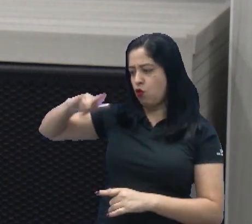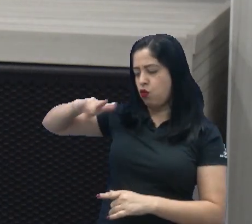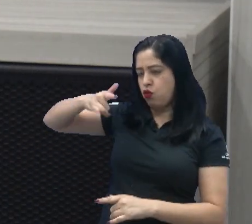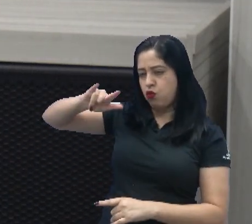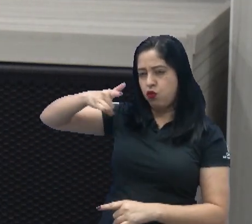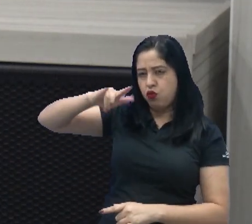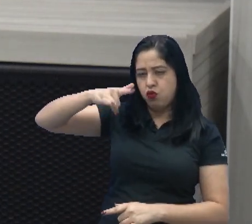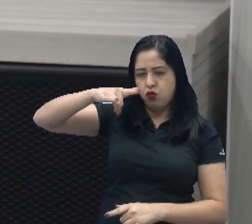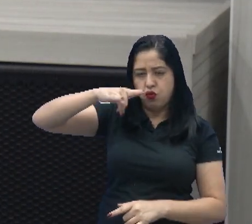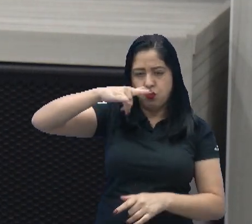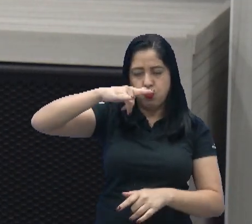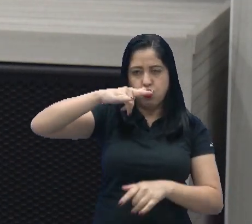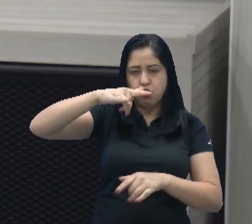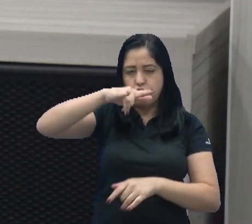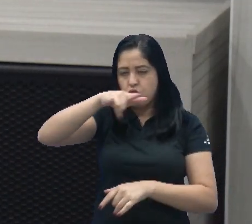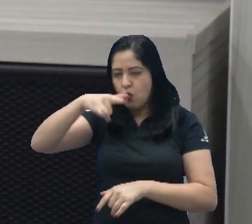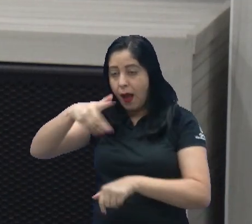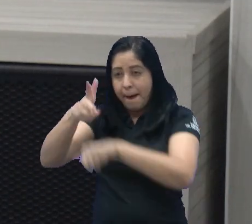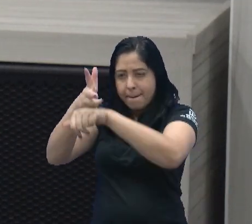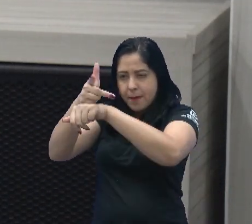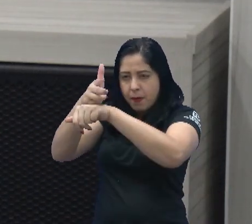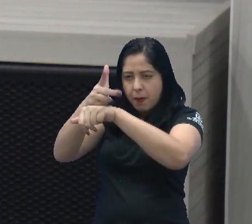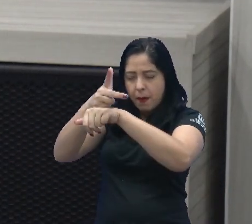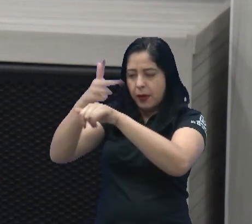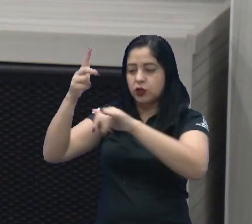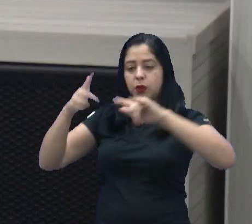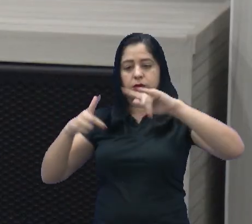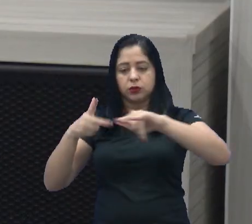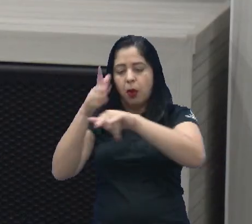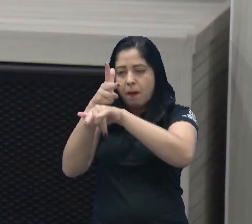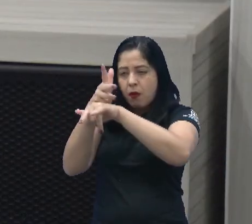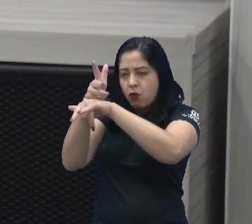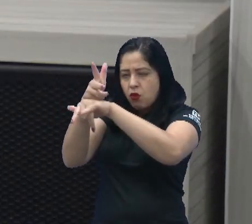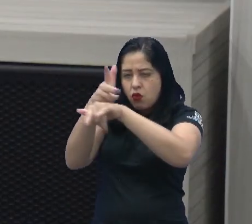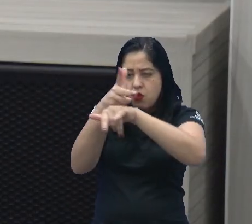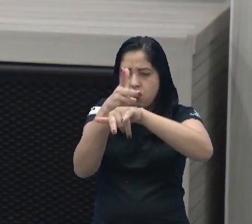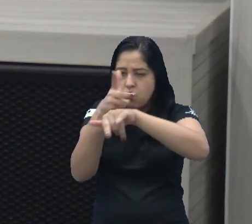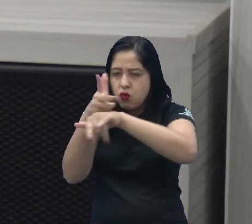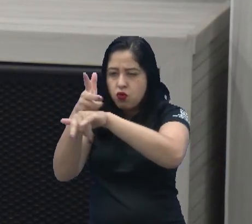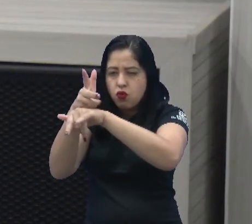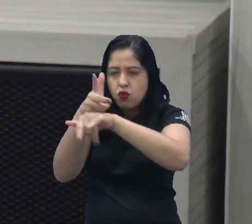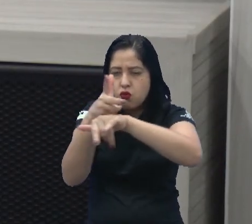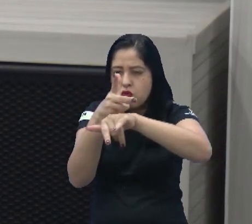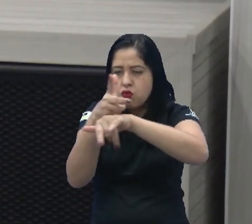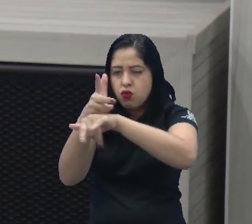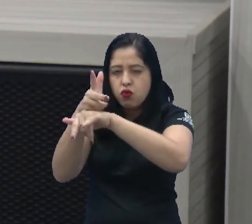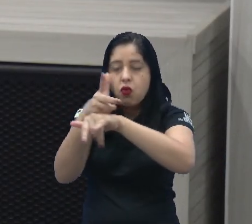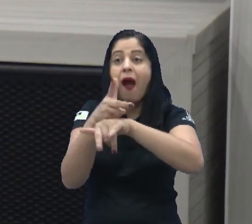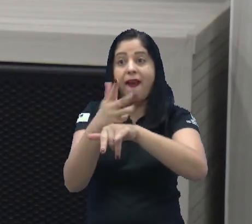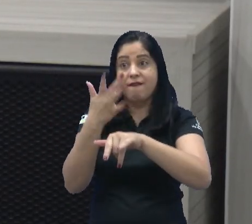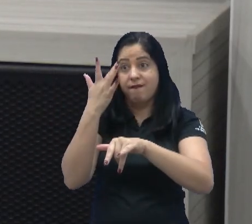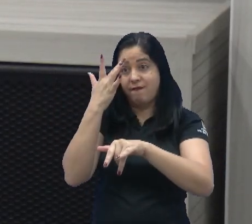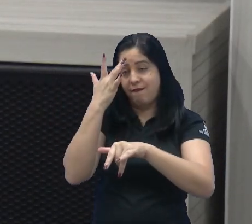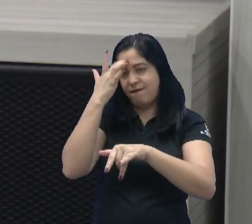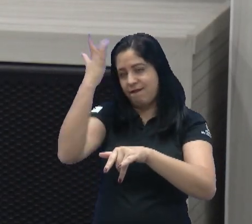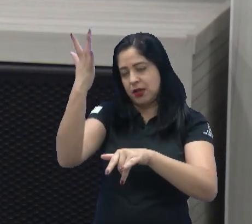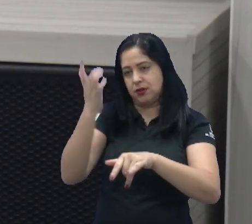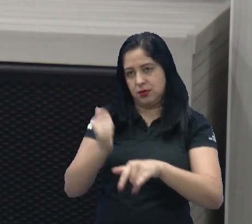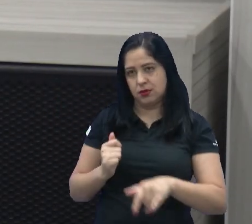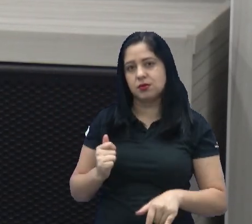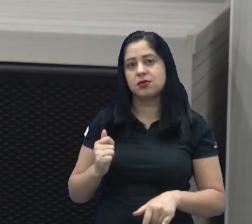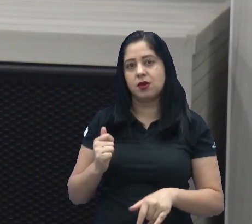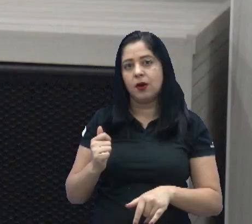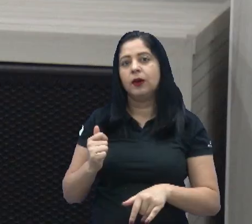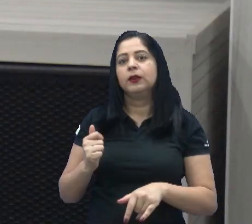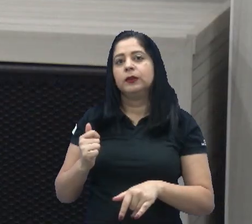embarcada para poder facilitar o policiamento e também garantir a vida e a integridade do nosso